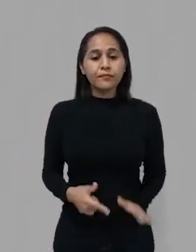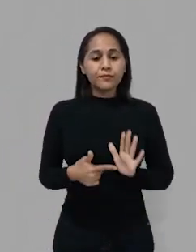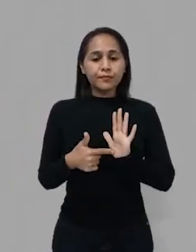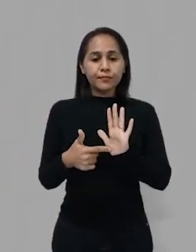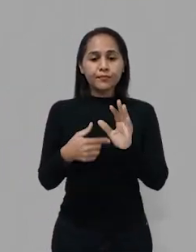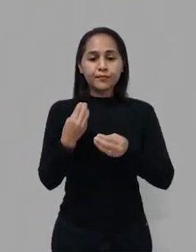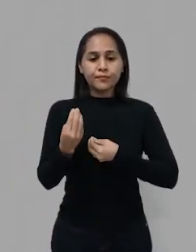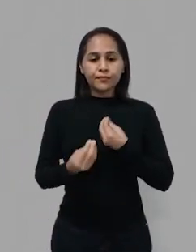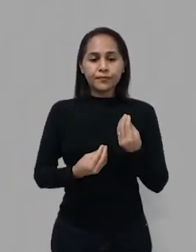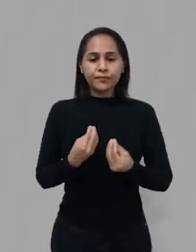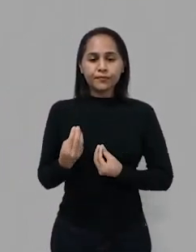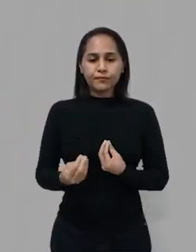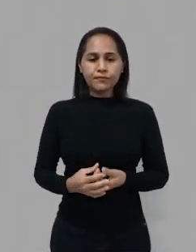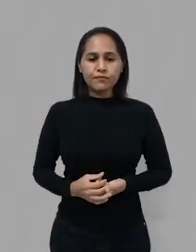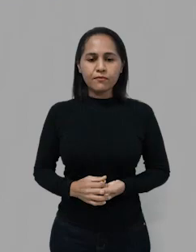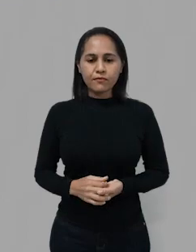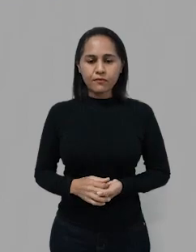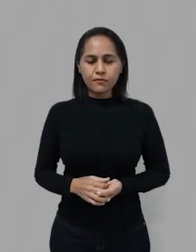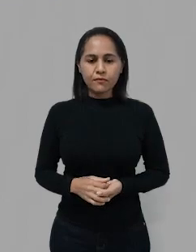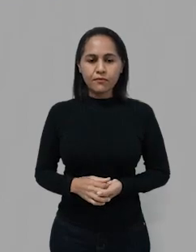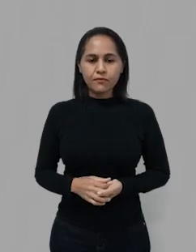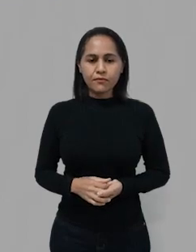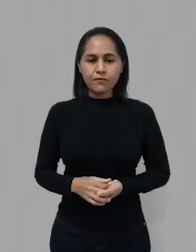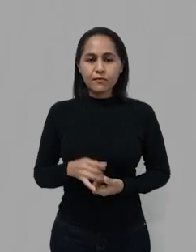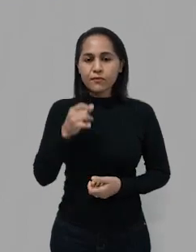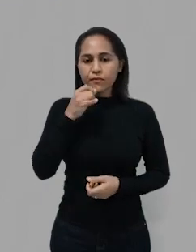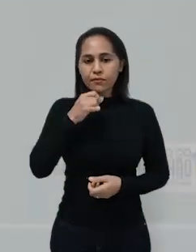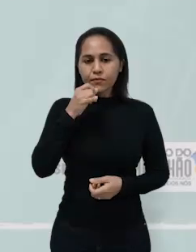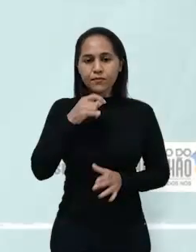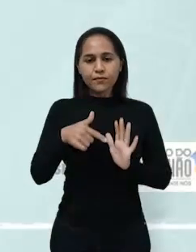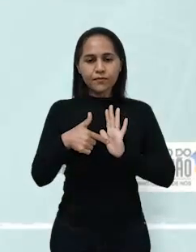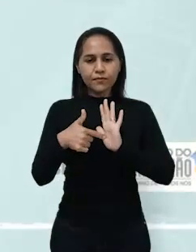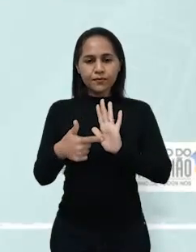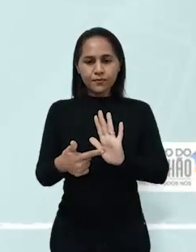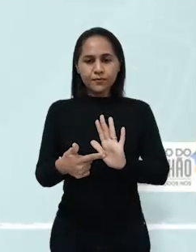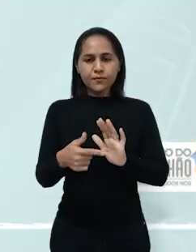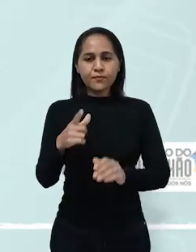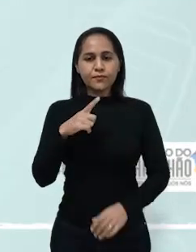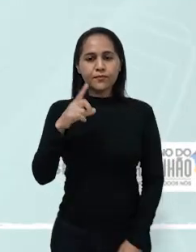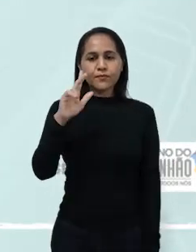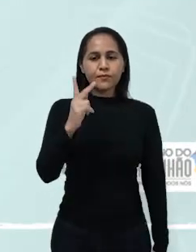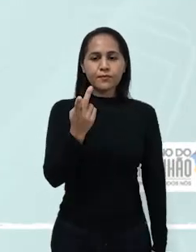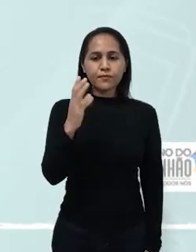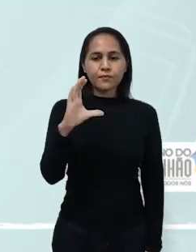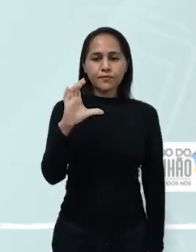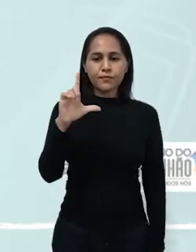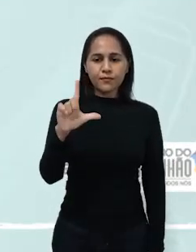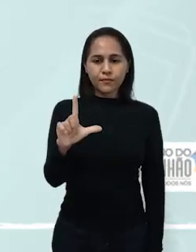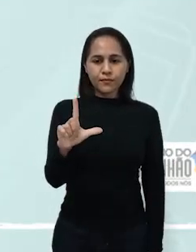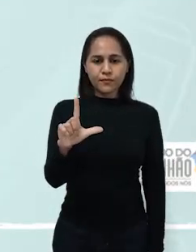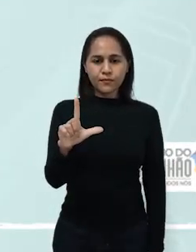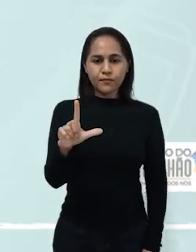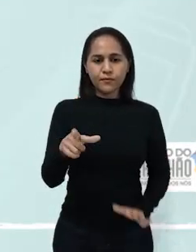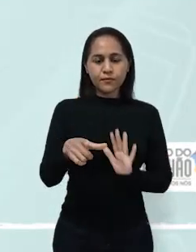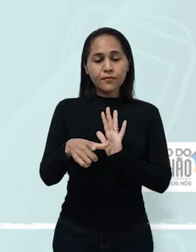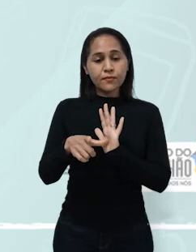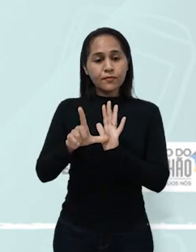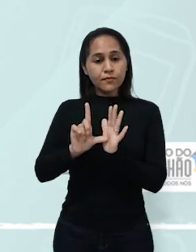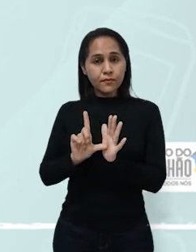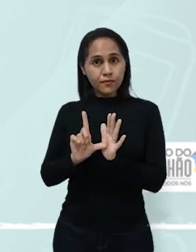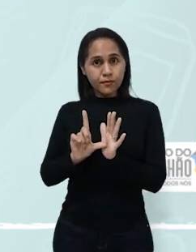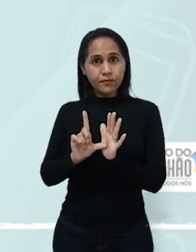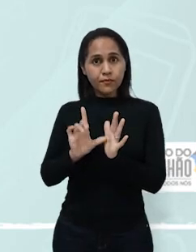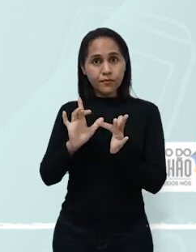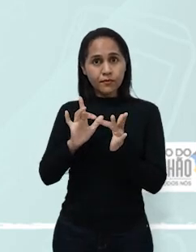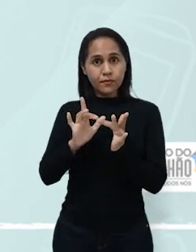ionização, utilizando o ácido clorídrico como exemplo. Então, nós temos o HCl. O HCl, antes de ser dissolvido em